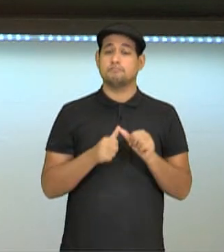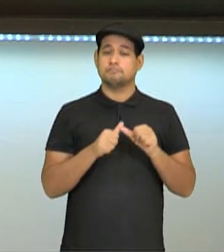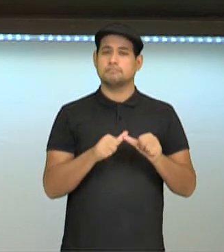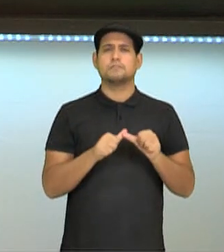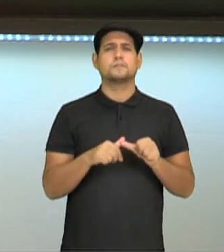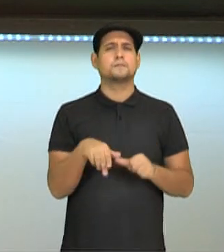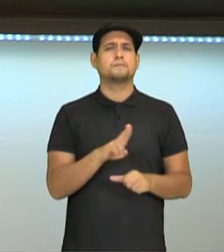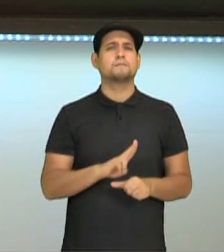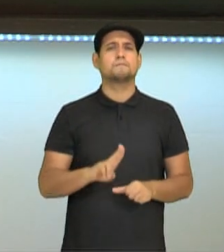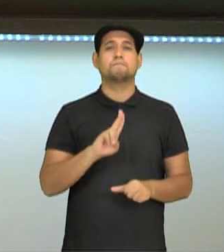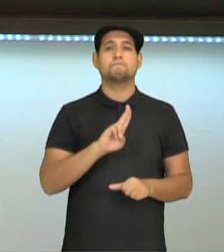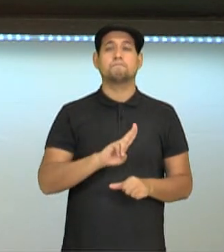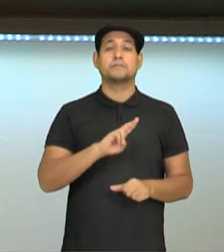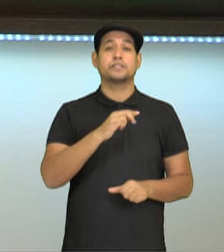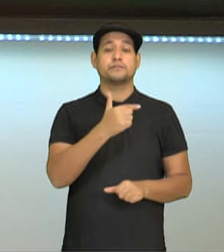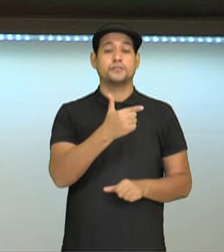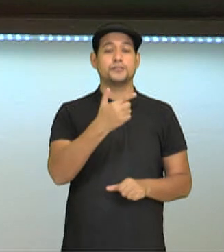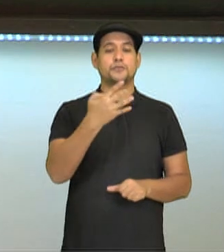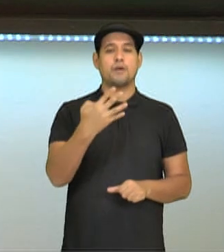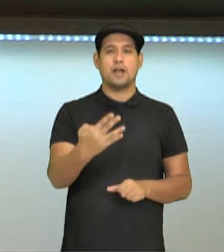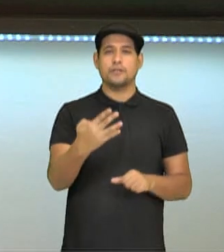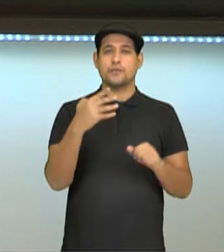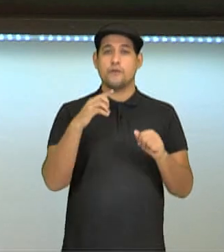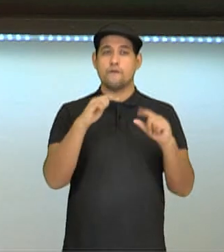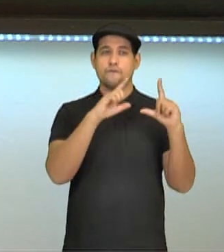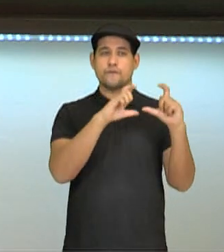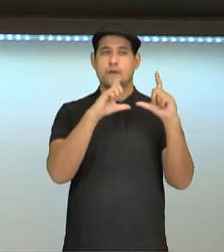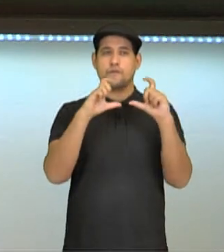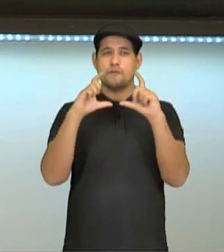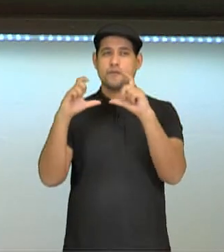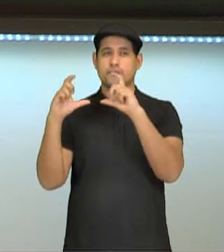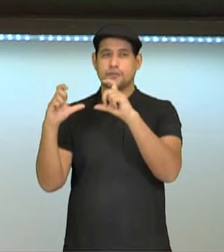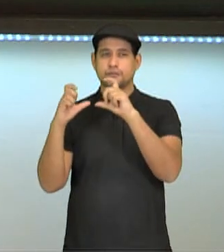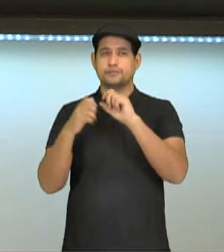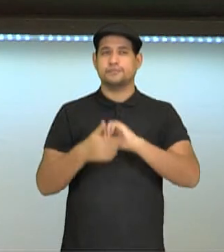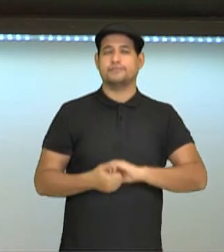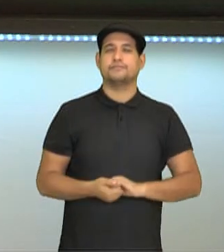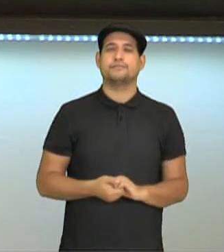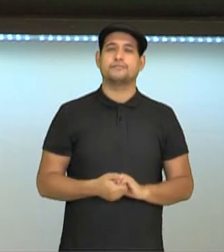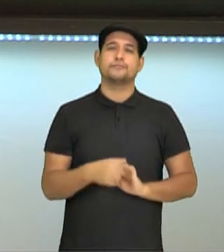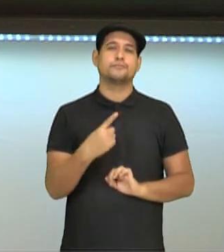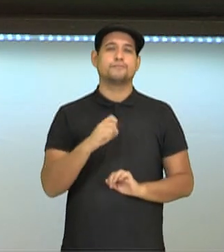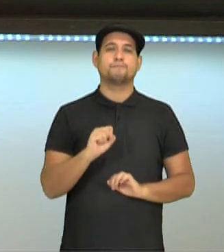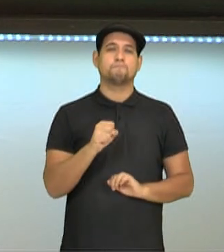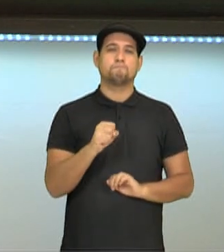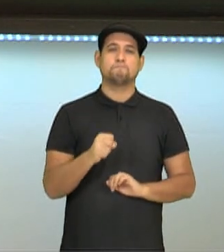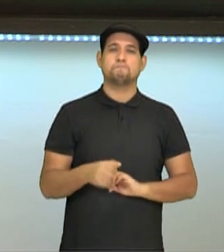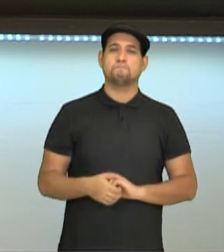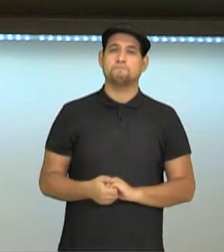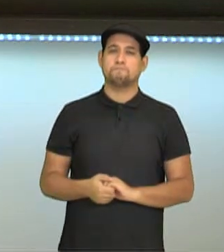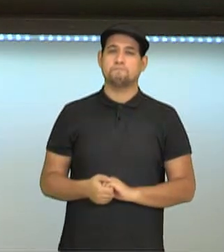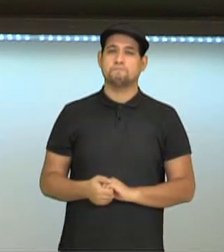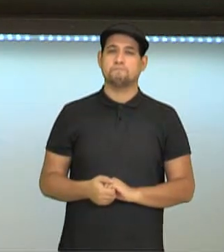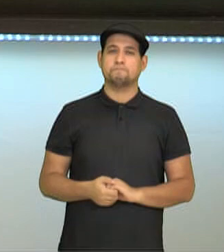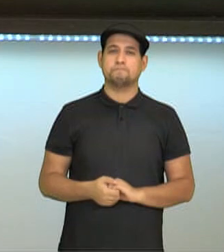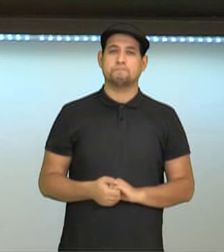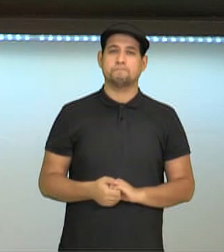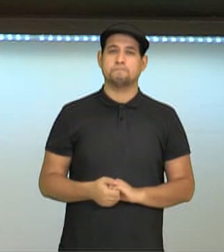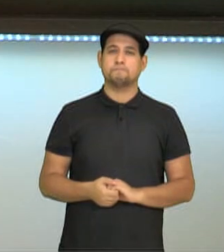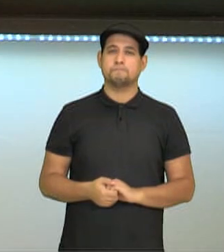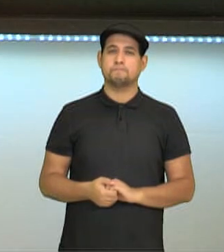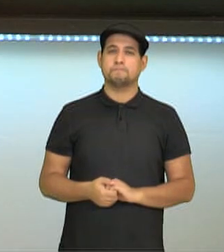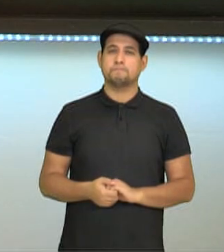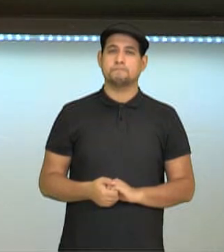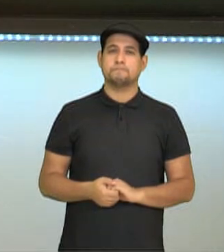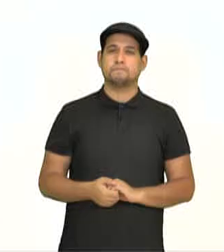ficou como 24 fotogramas em 1 segundo. Bom,